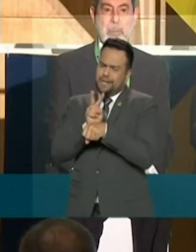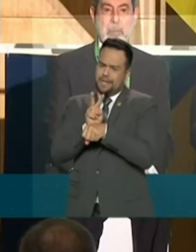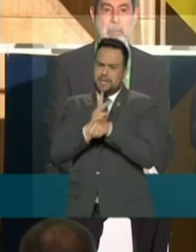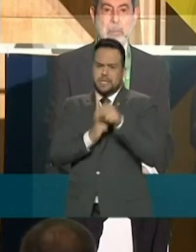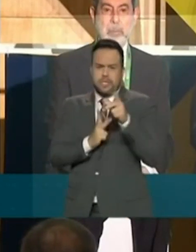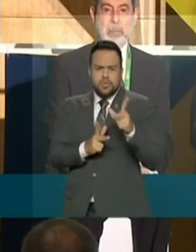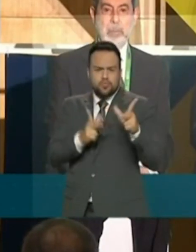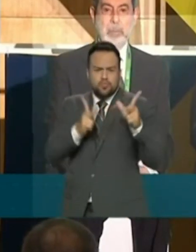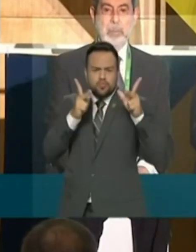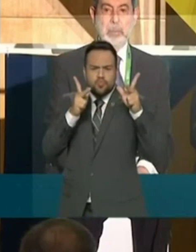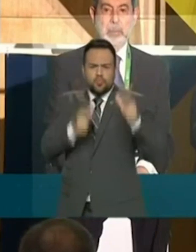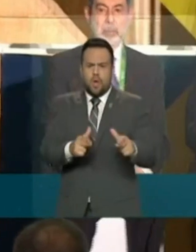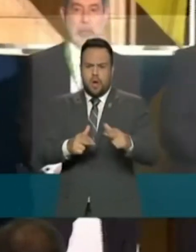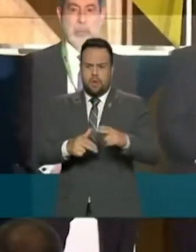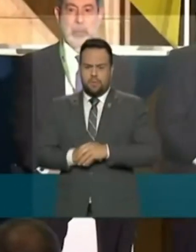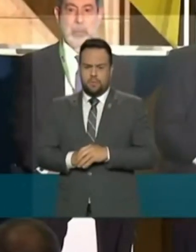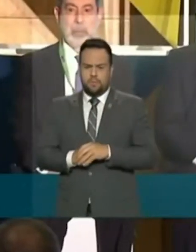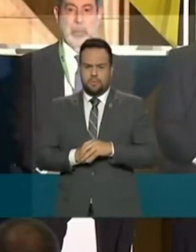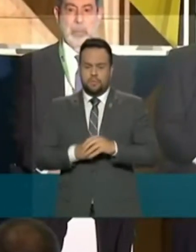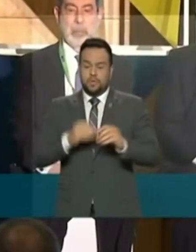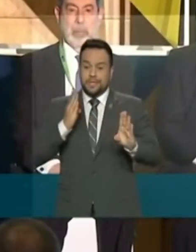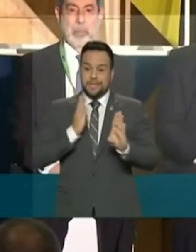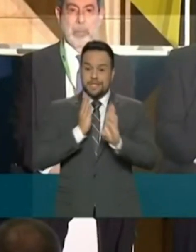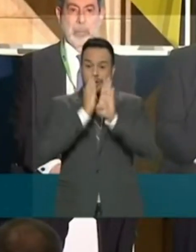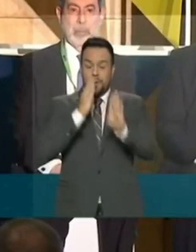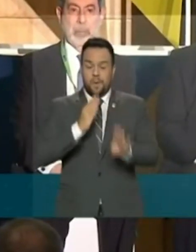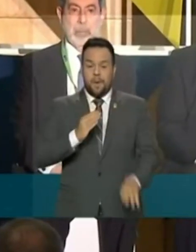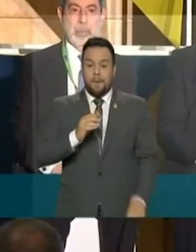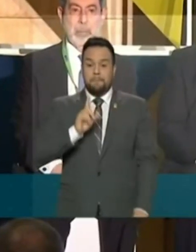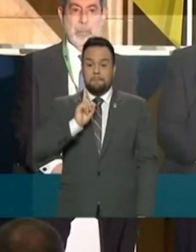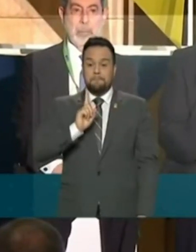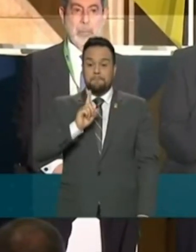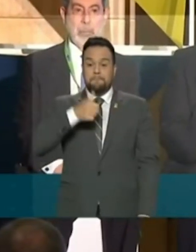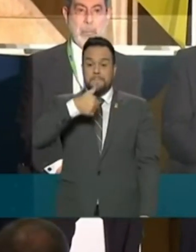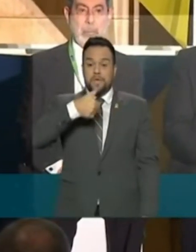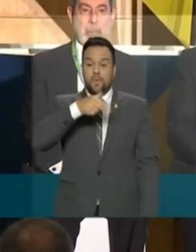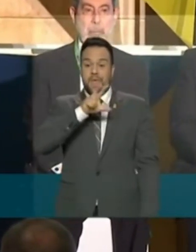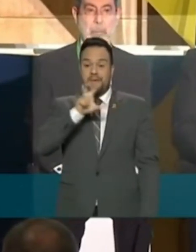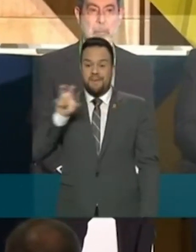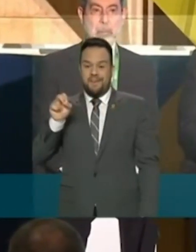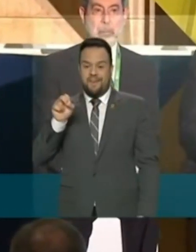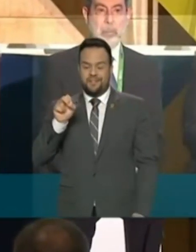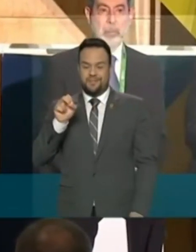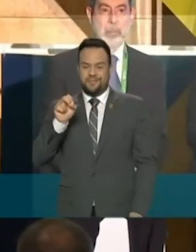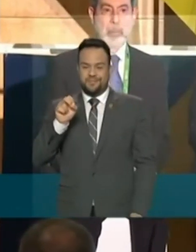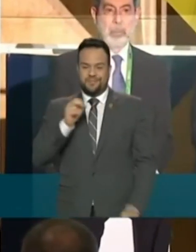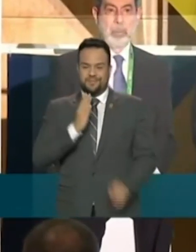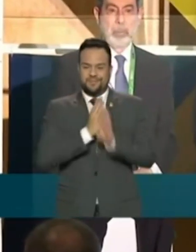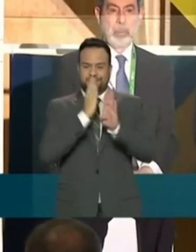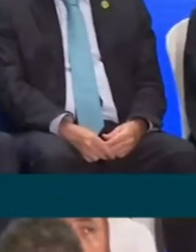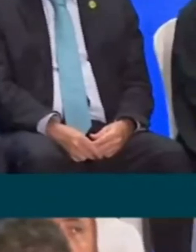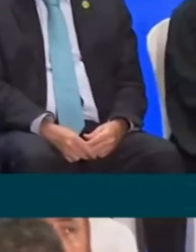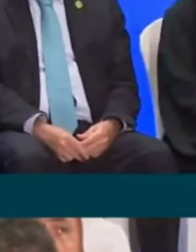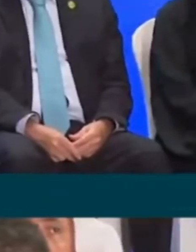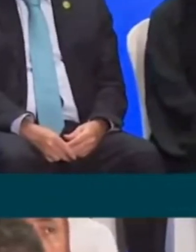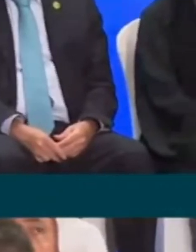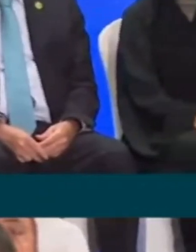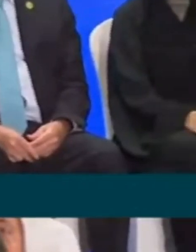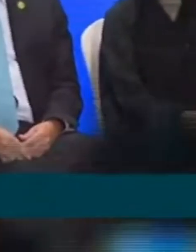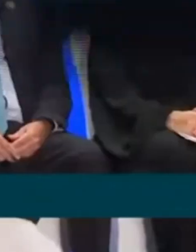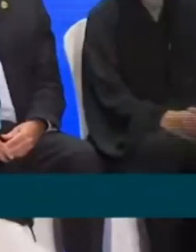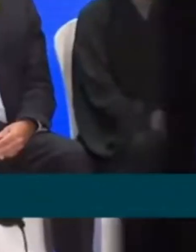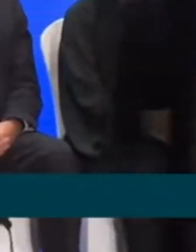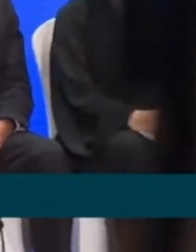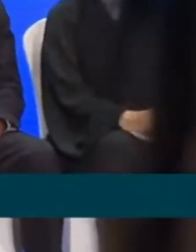igual quando foi descoberto no ano de 1500. A Amazônia é fantástica. De acordo